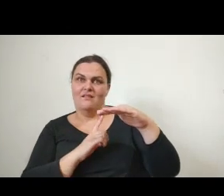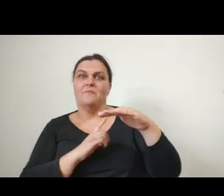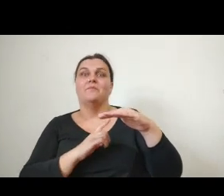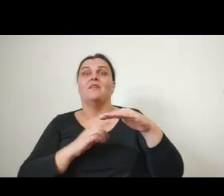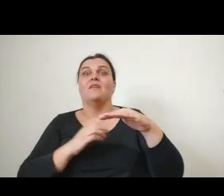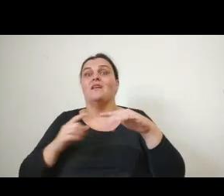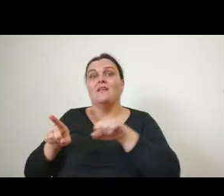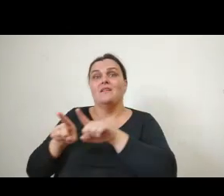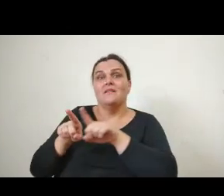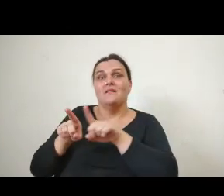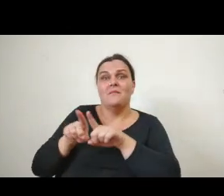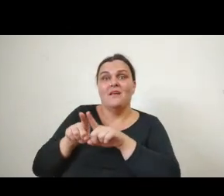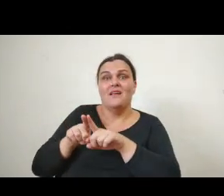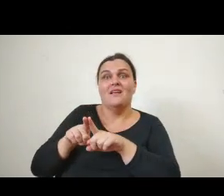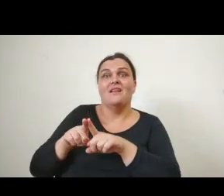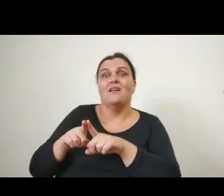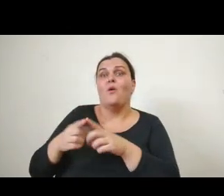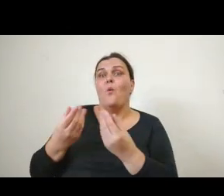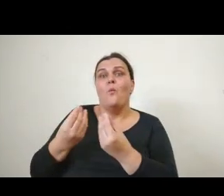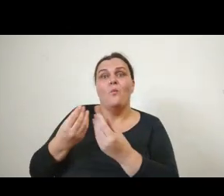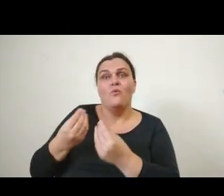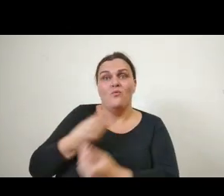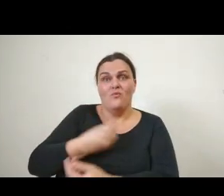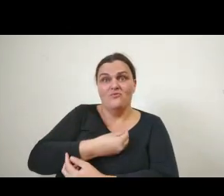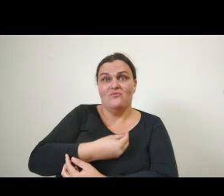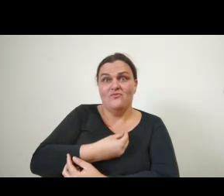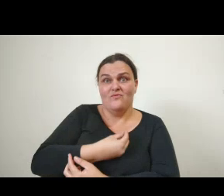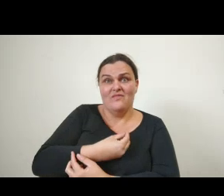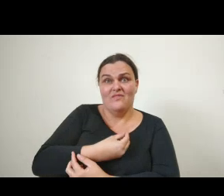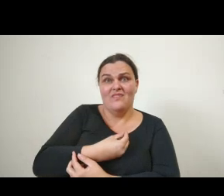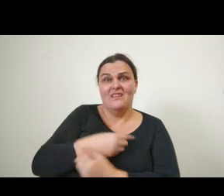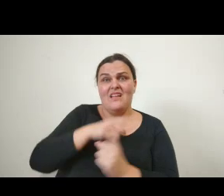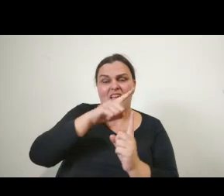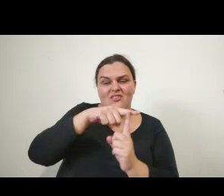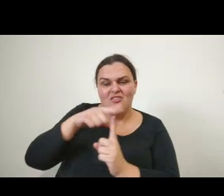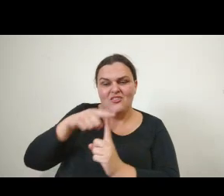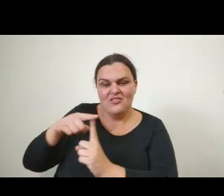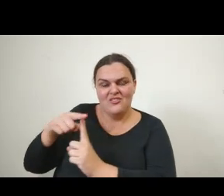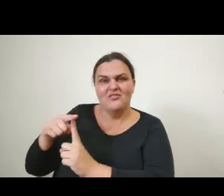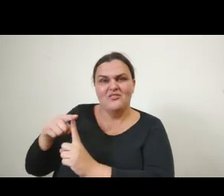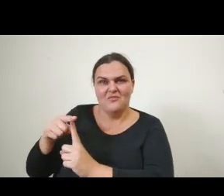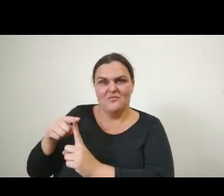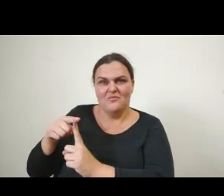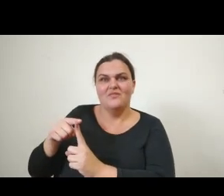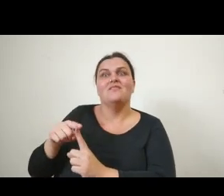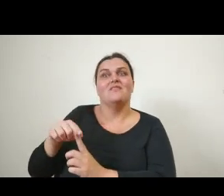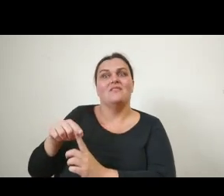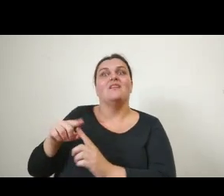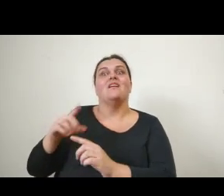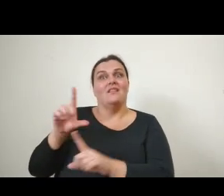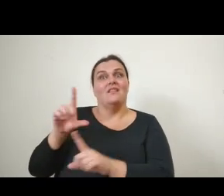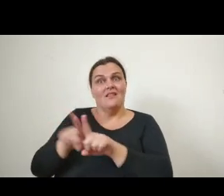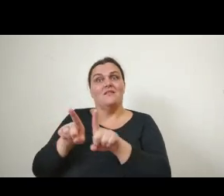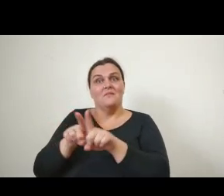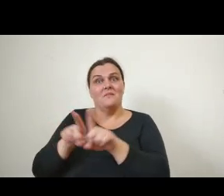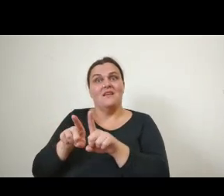Então, né, são ambientes onde a gente encontra uma grande... esses recifes de corais, né, são ambientes onde a gente encontra uma